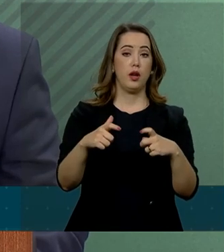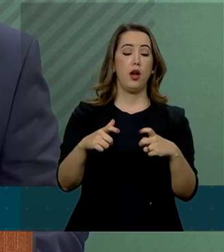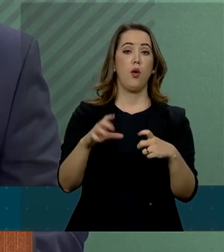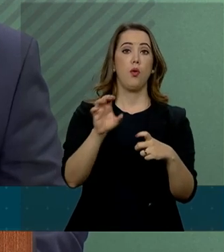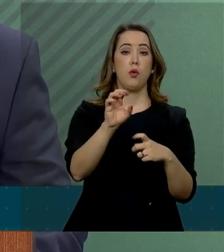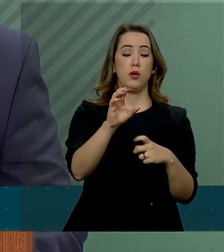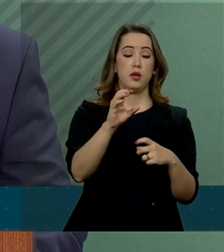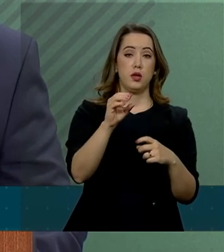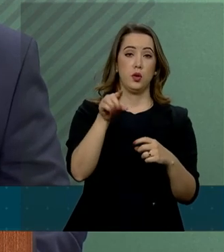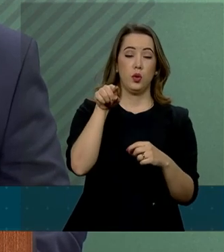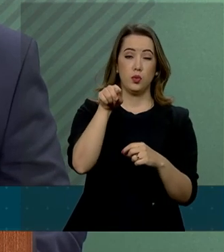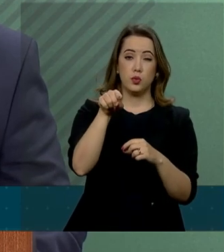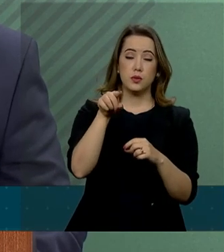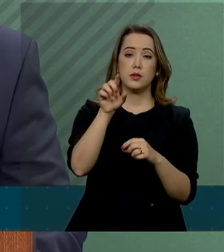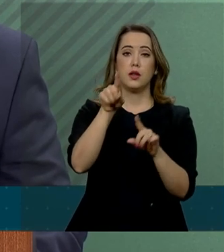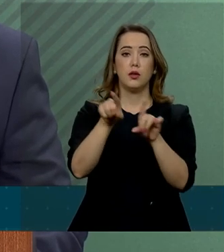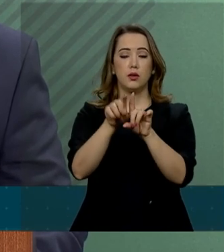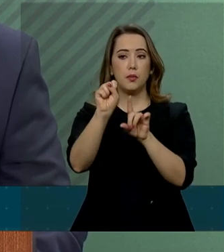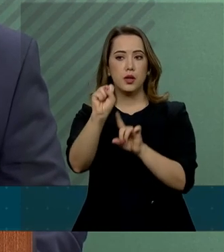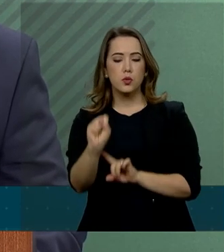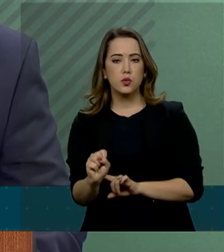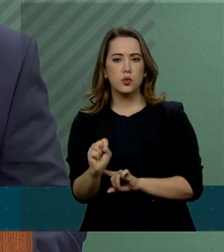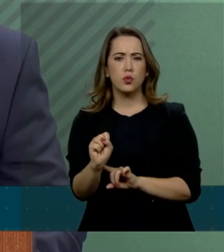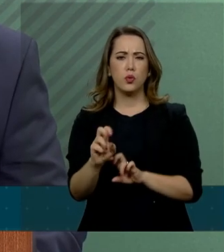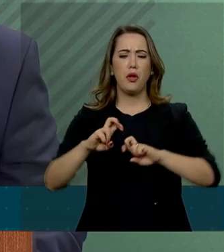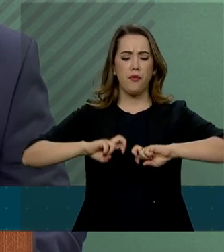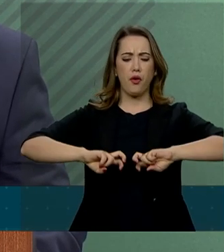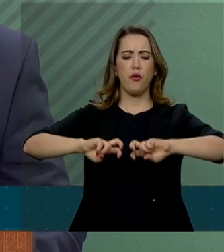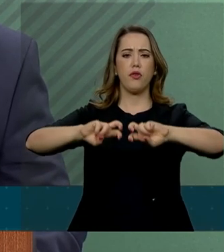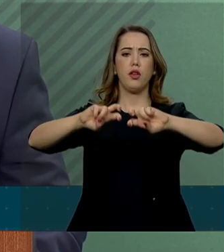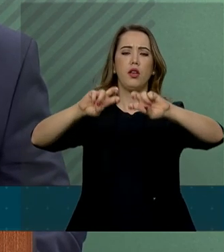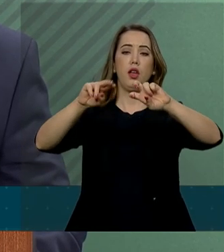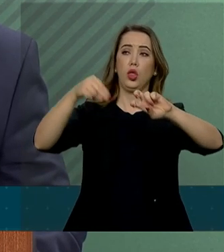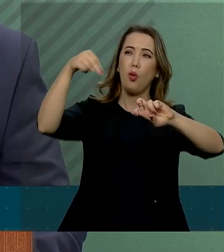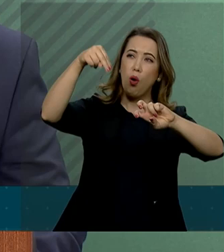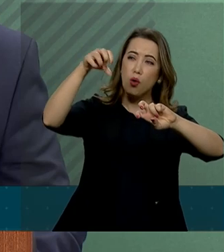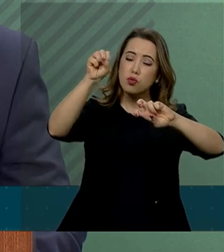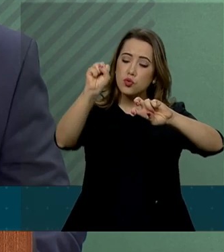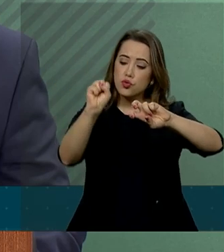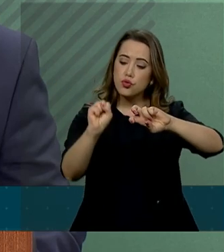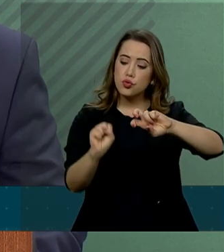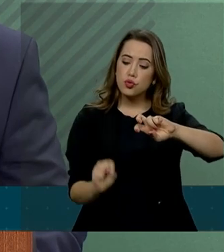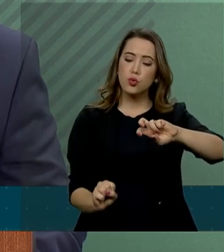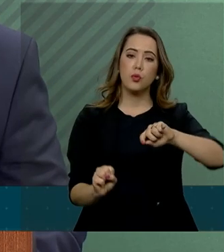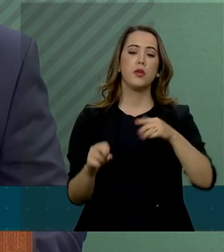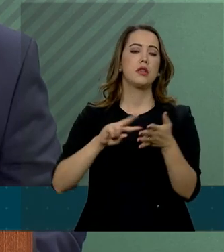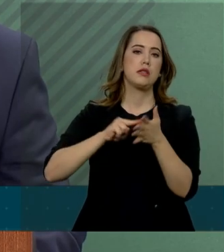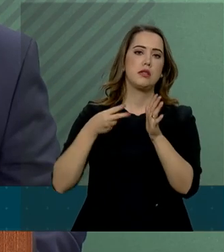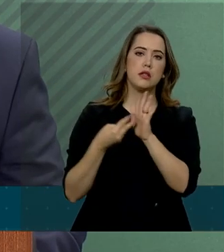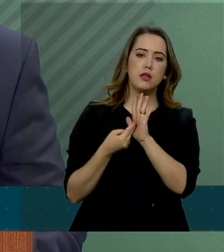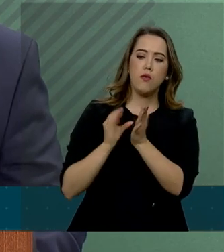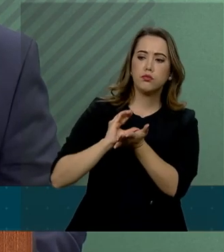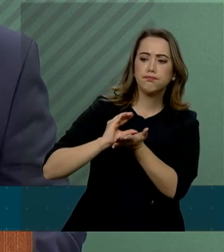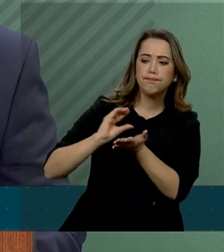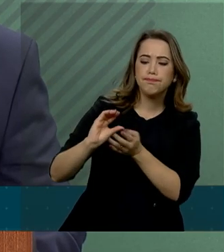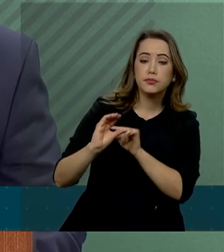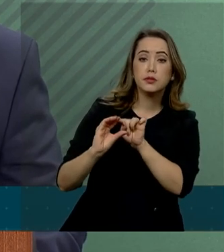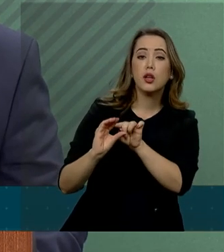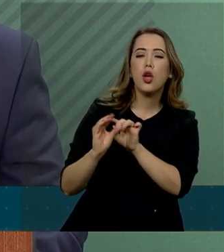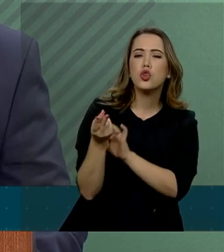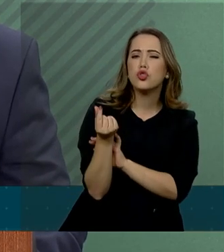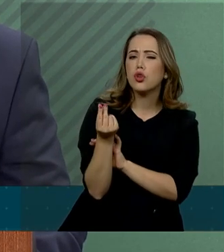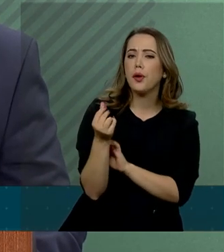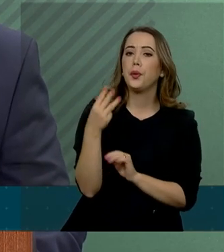da ferrovia norte-sul que representará um investimento da ordem de 3 bilhões de reais